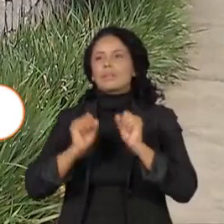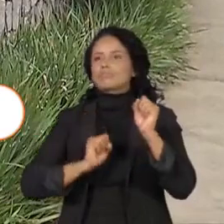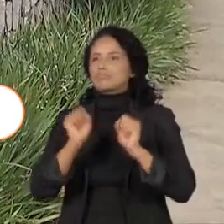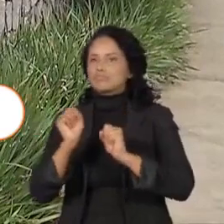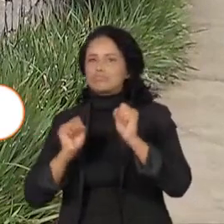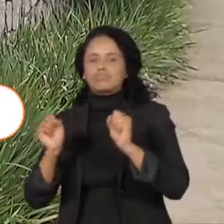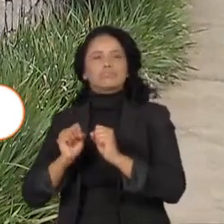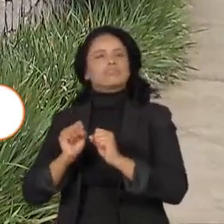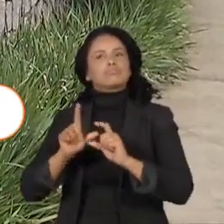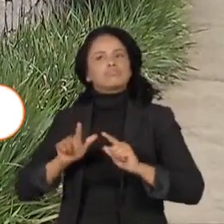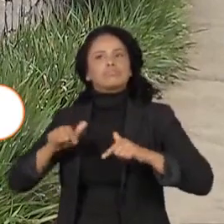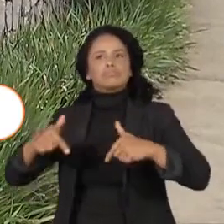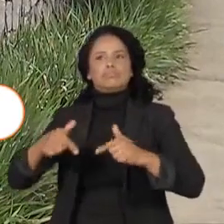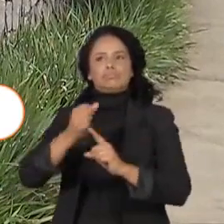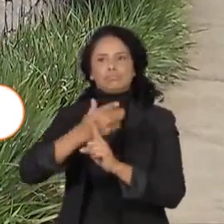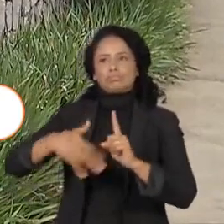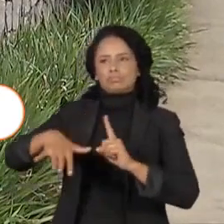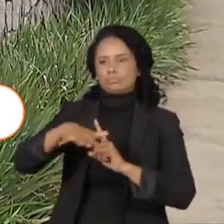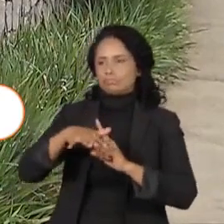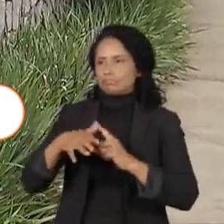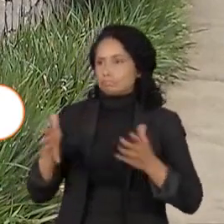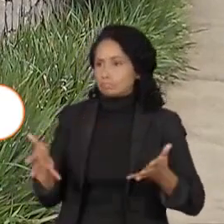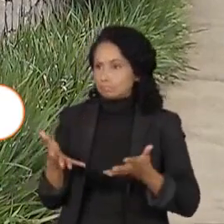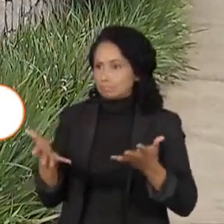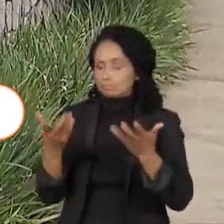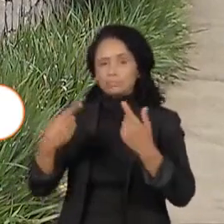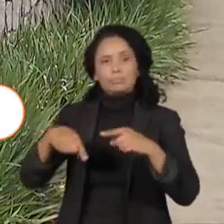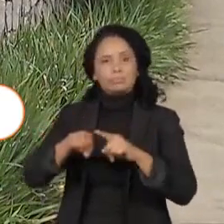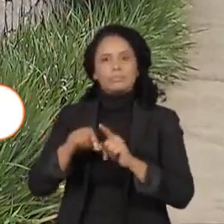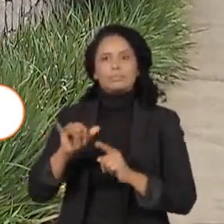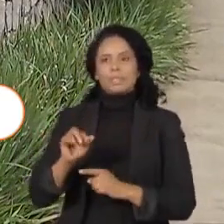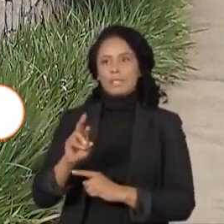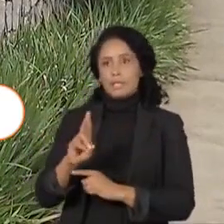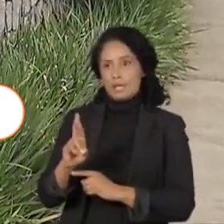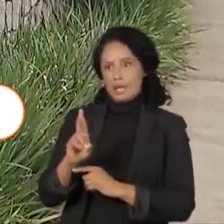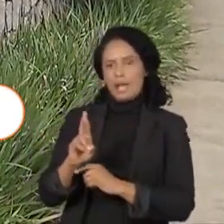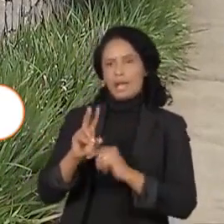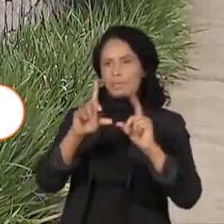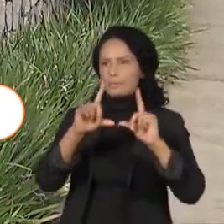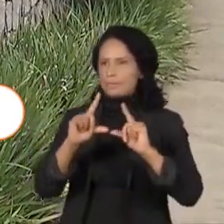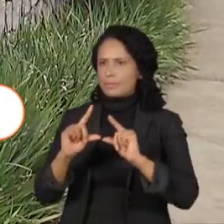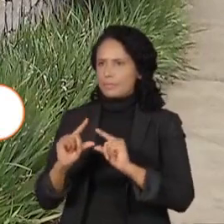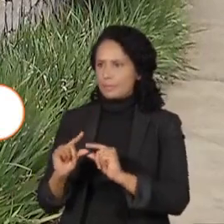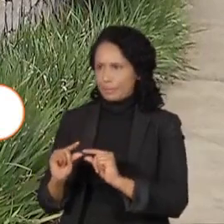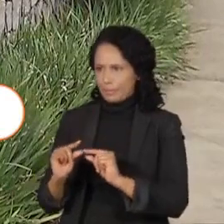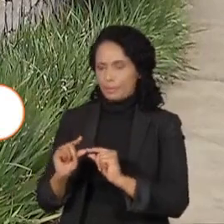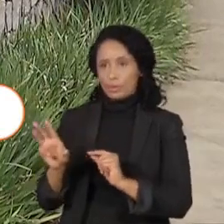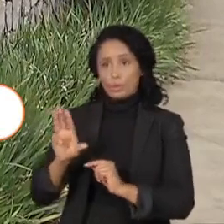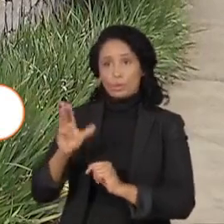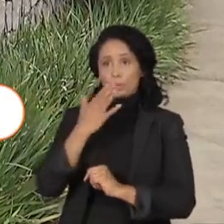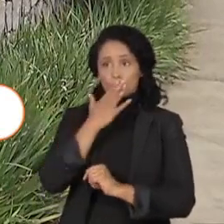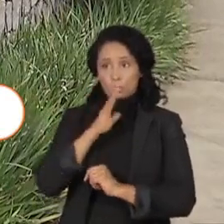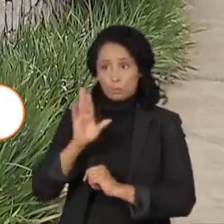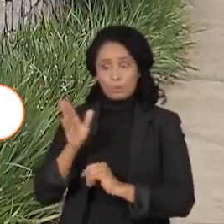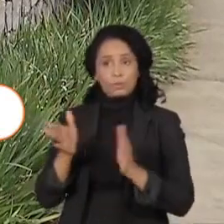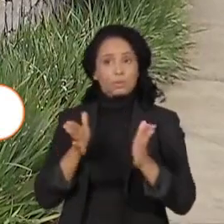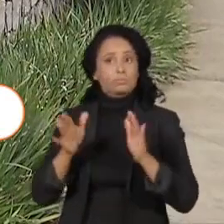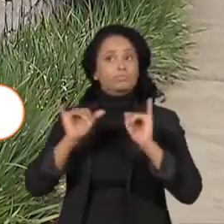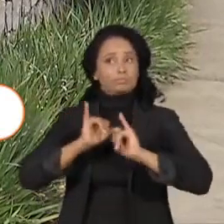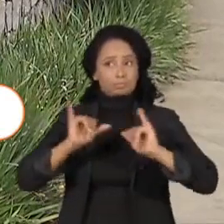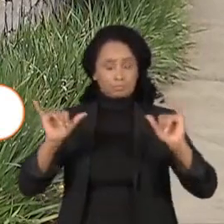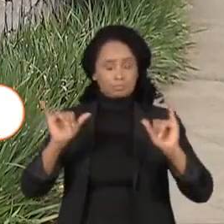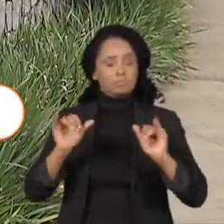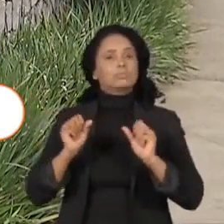ações sociais. Já a revisão da tabela do imposto de renda, que foi uma das promessas de Lula durante a campanha, deve